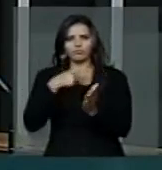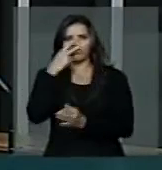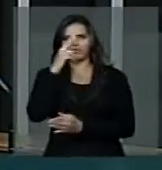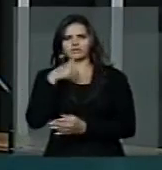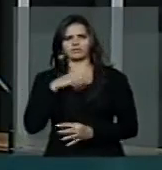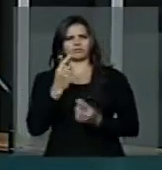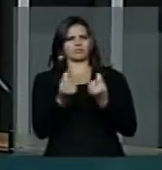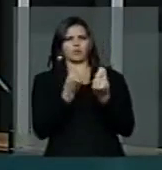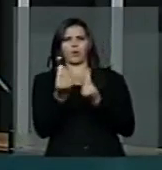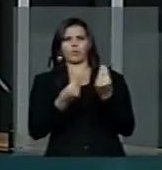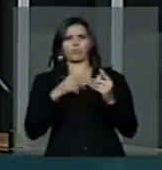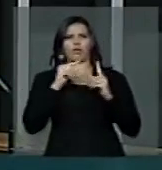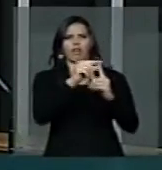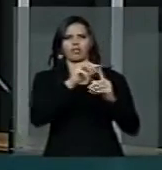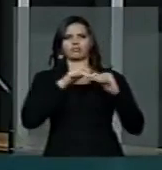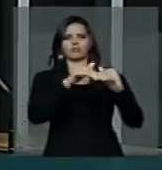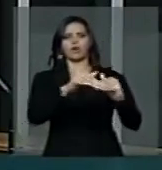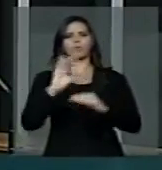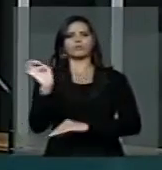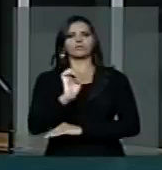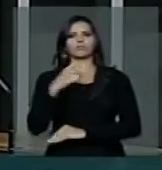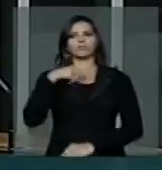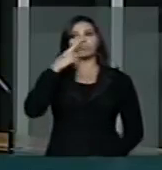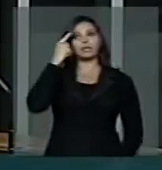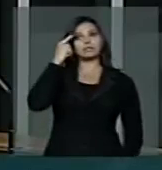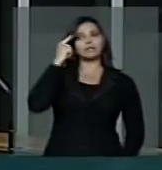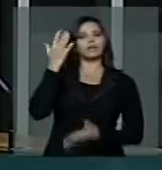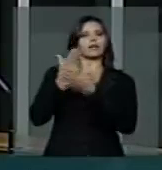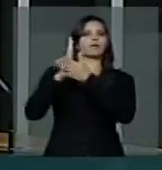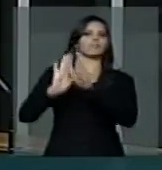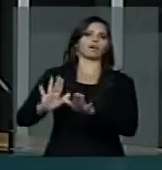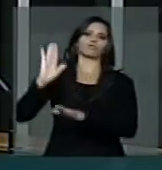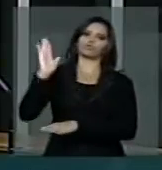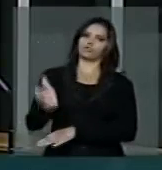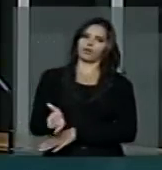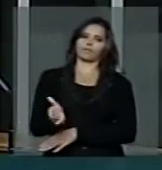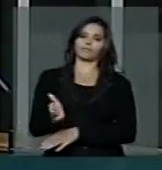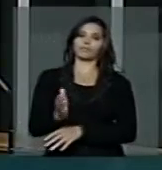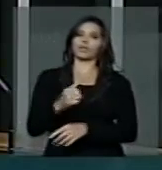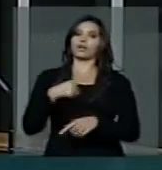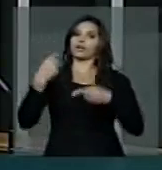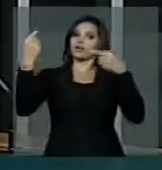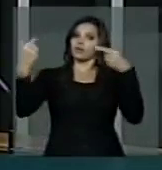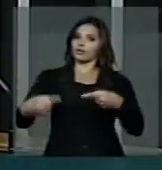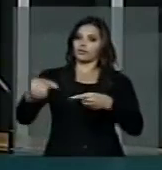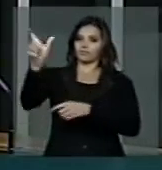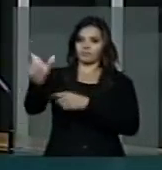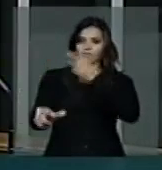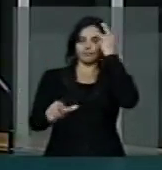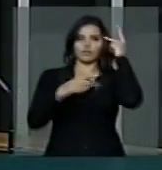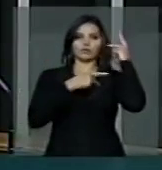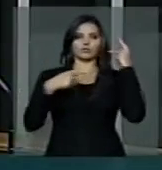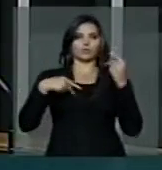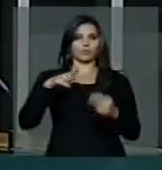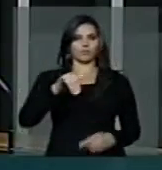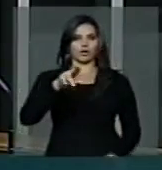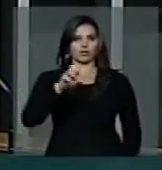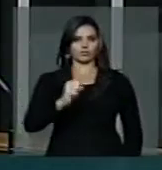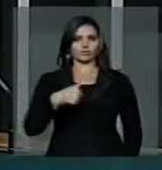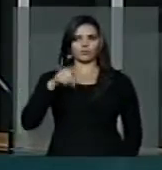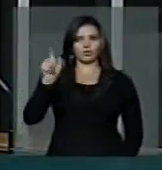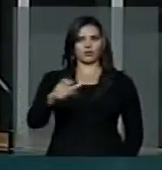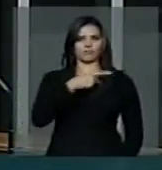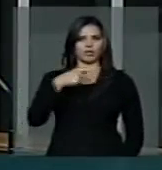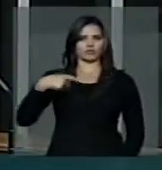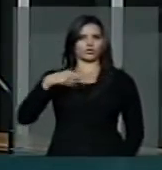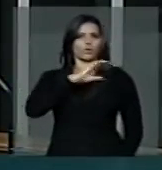julgávamos enterrado. É bom que fique claro que a oposição a Marcos Feliciano não se dá pelo fato de ele ser pastor